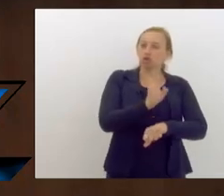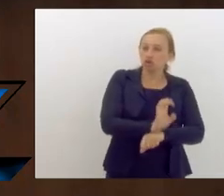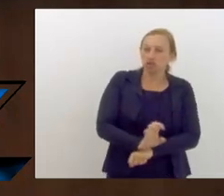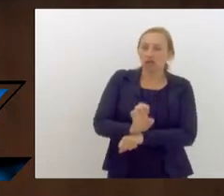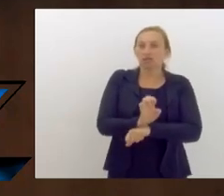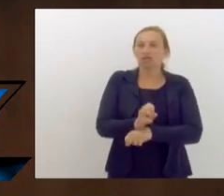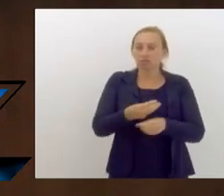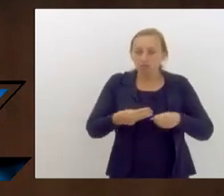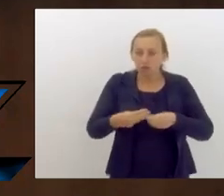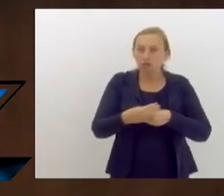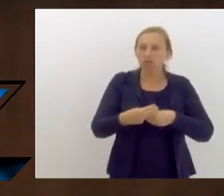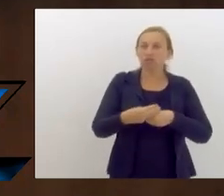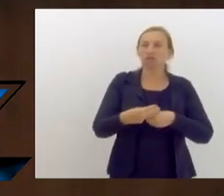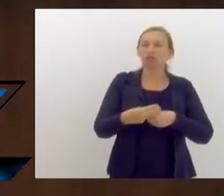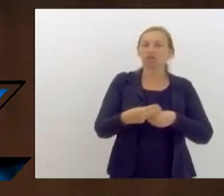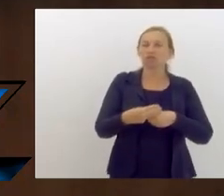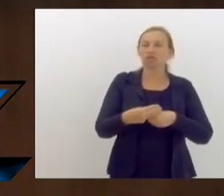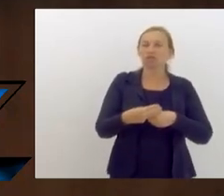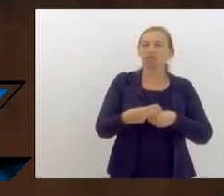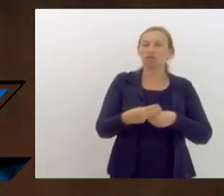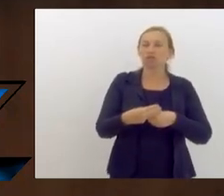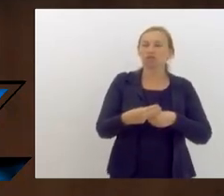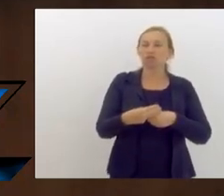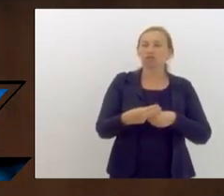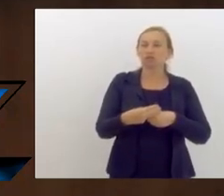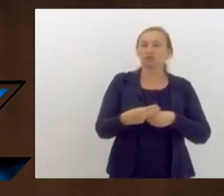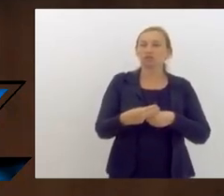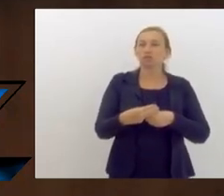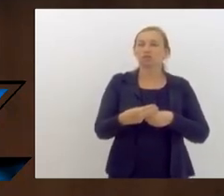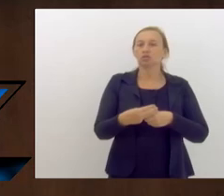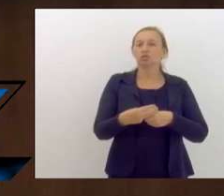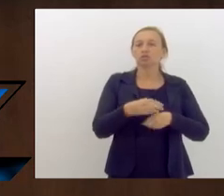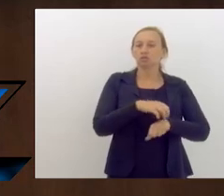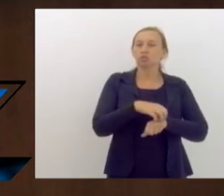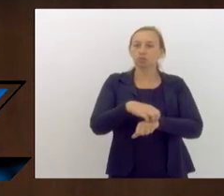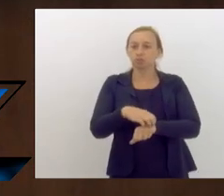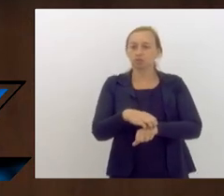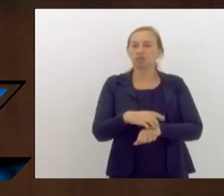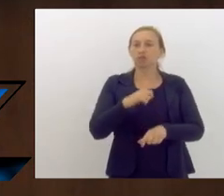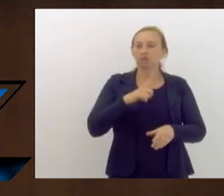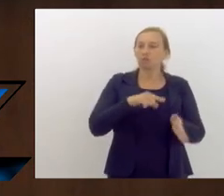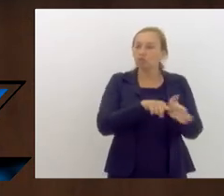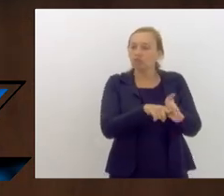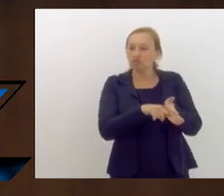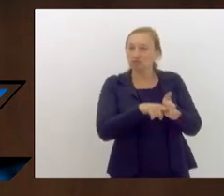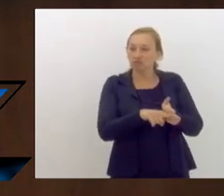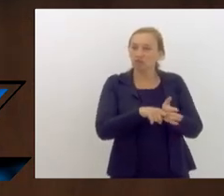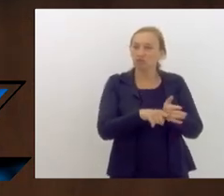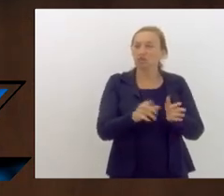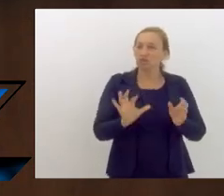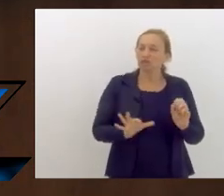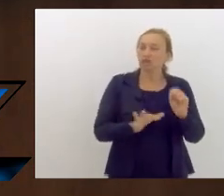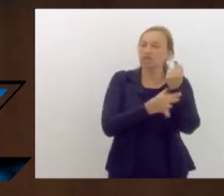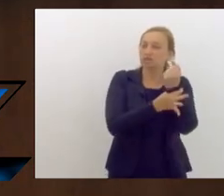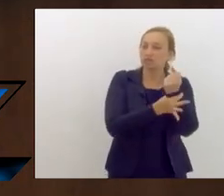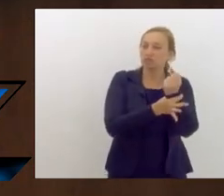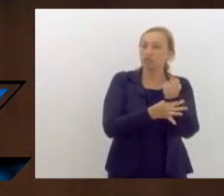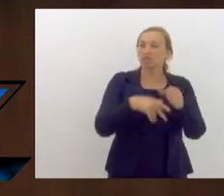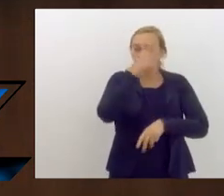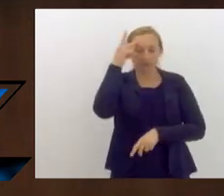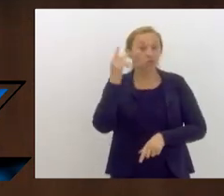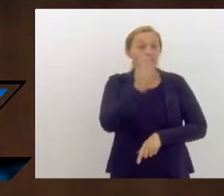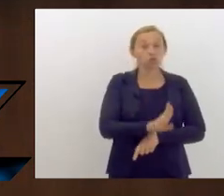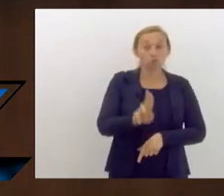envolvidos com a circulação desses veículos para que nós tenhamos uma fiscalização eficiente e que traga a segurança para os usuários